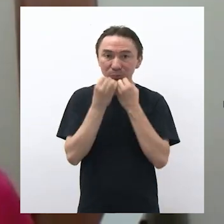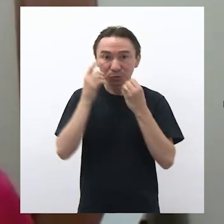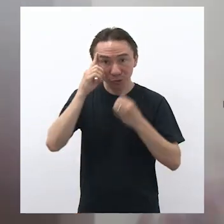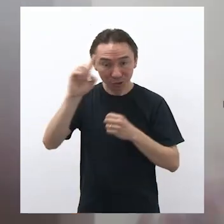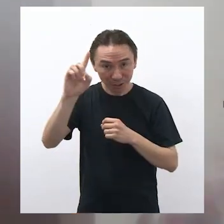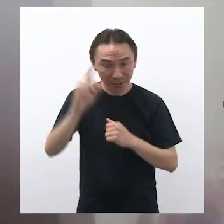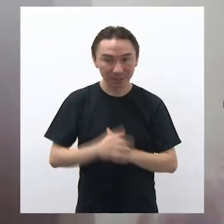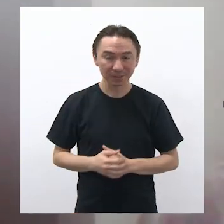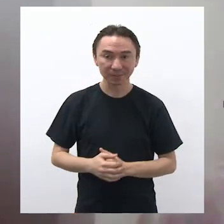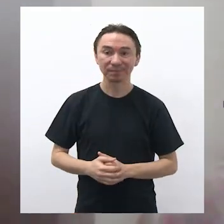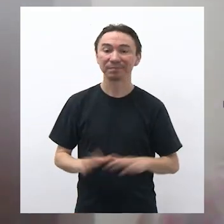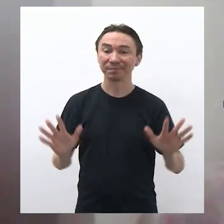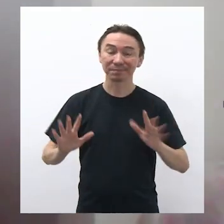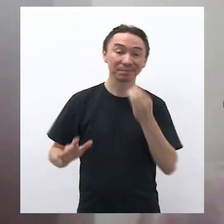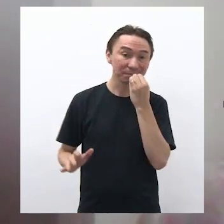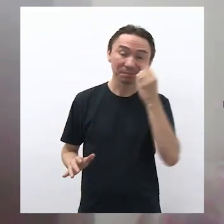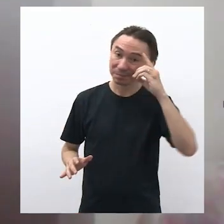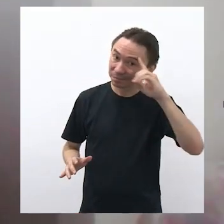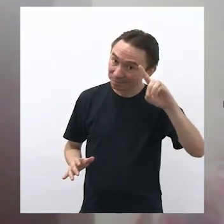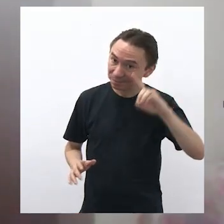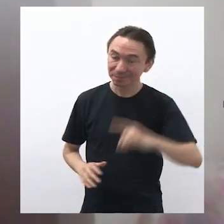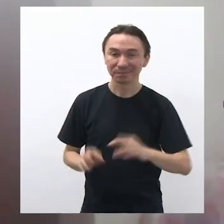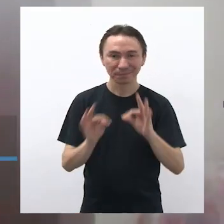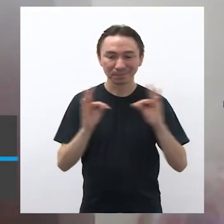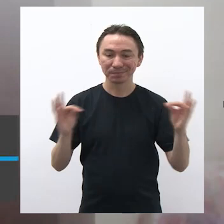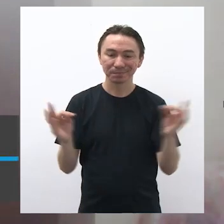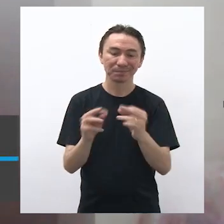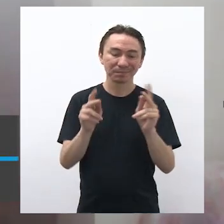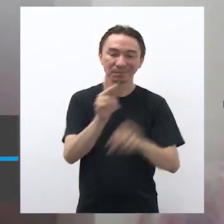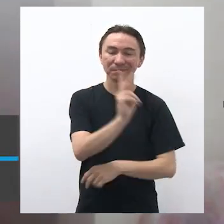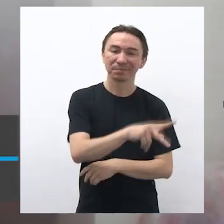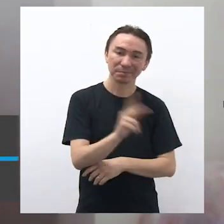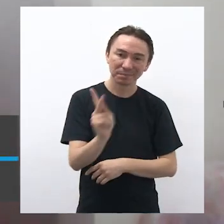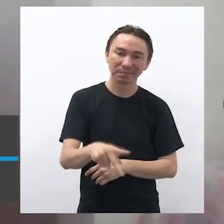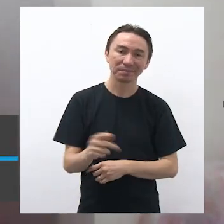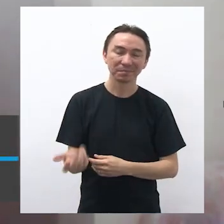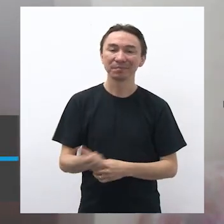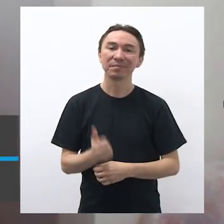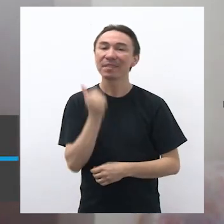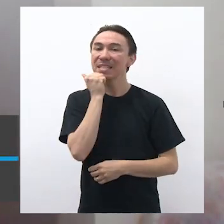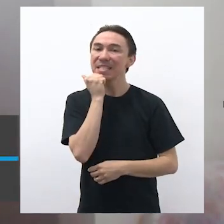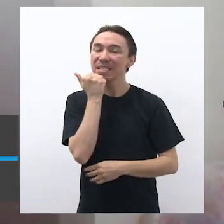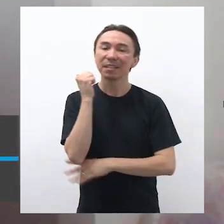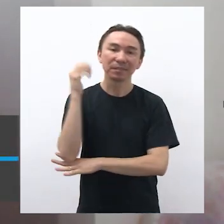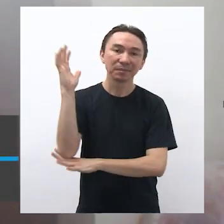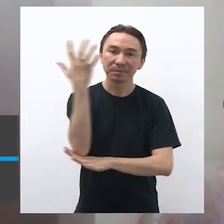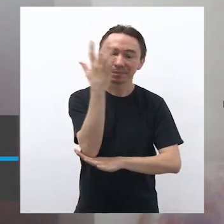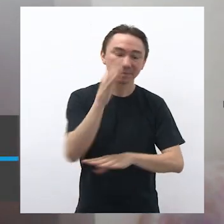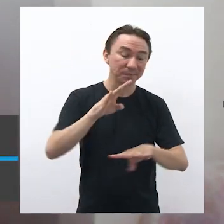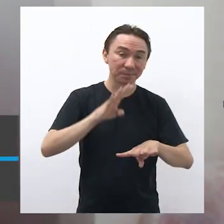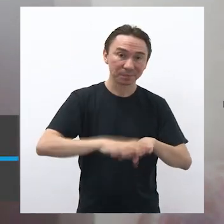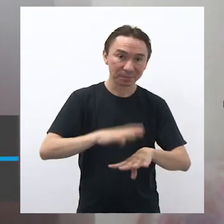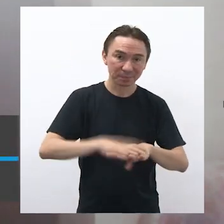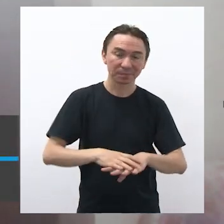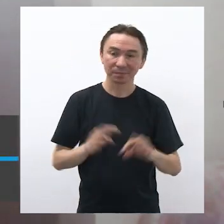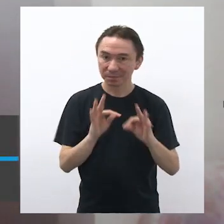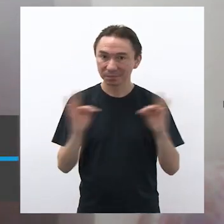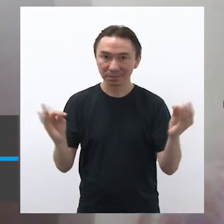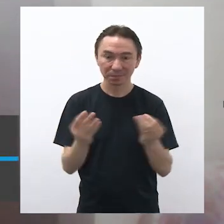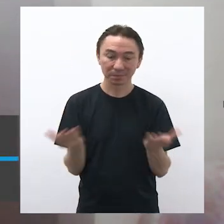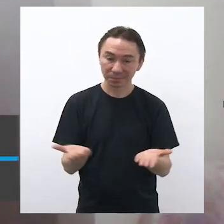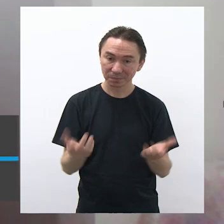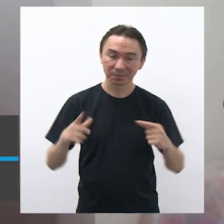Bom dia, Tati. Bom dia a todos os professores, né, de Ciências da Natureza e Matemática que estão nos acompanhando ao longo